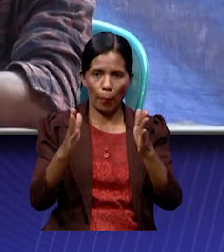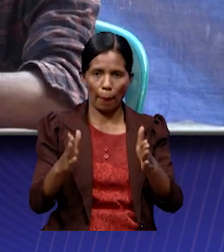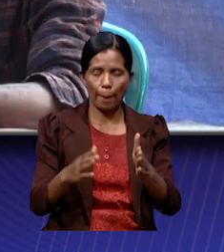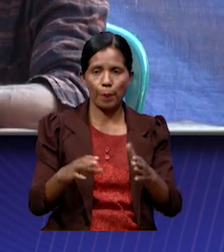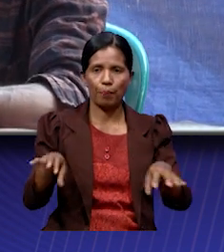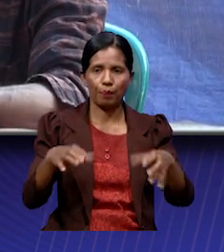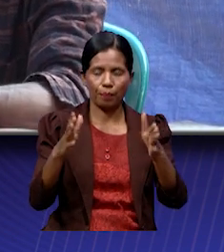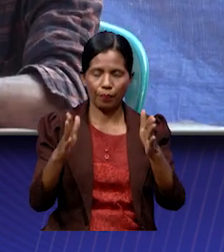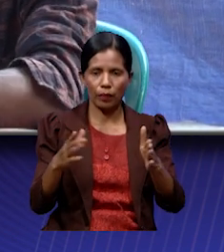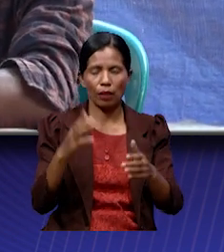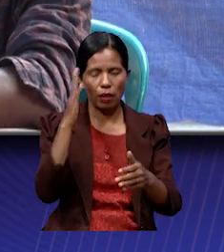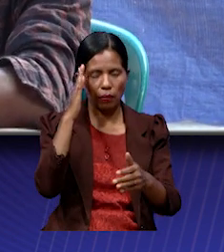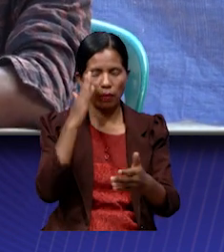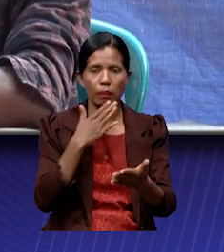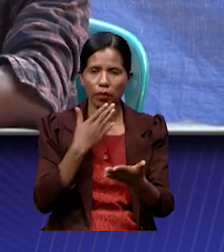pensamento estratégico ida ta.